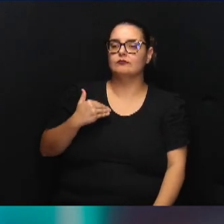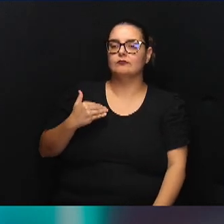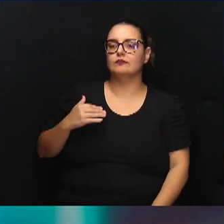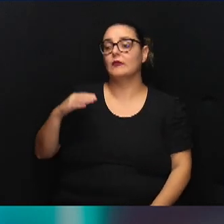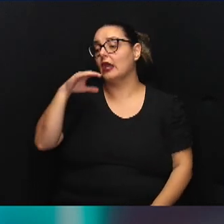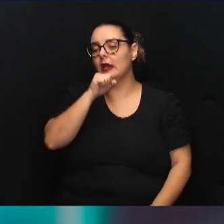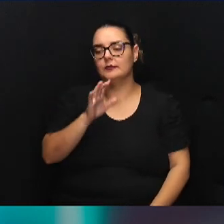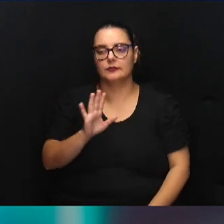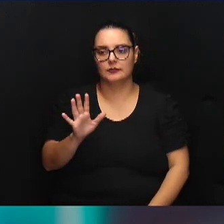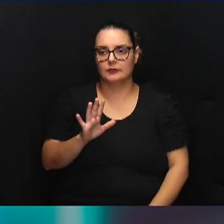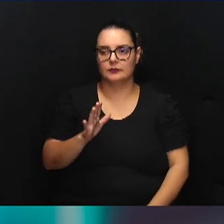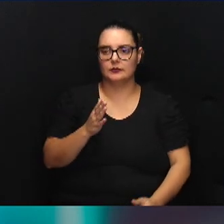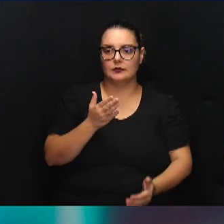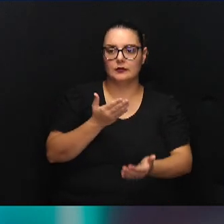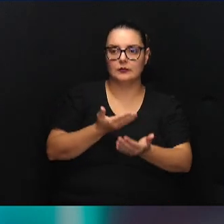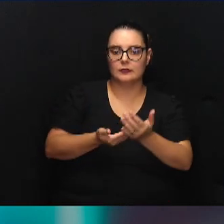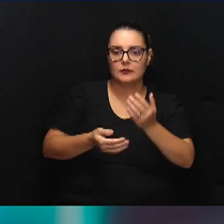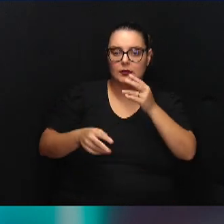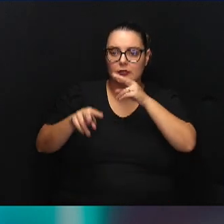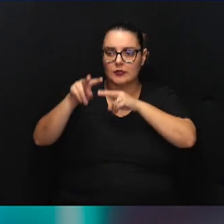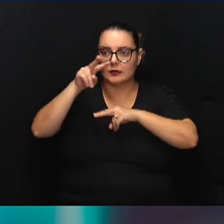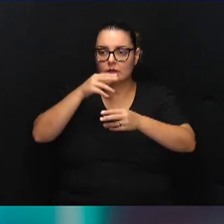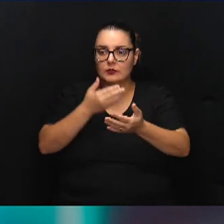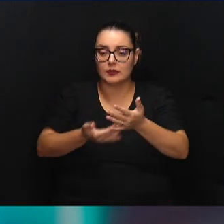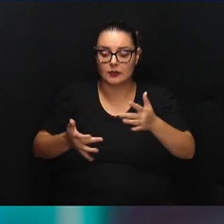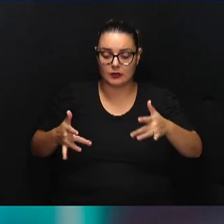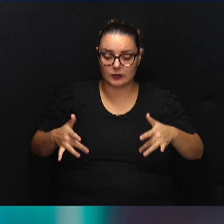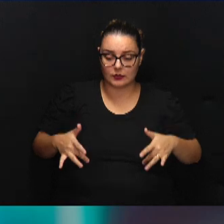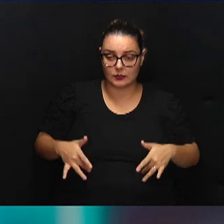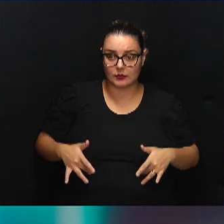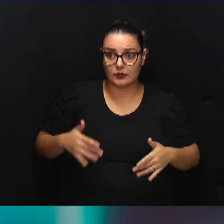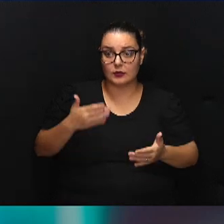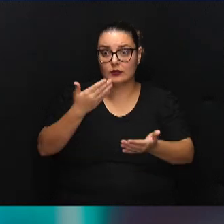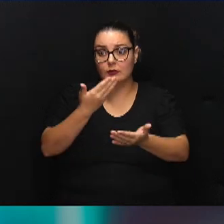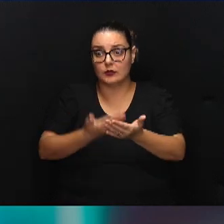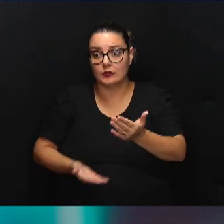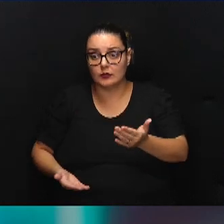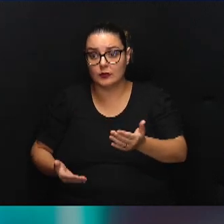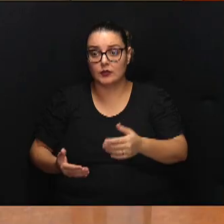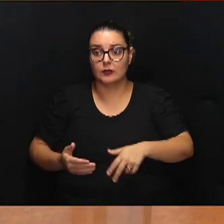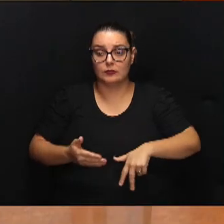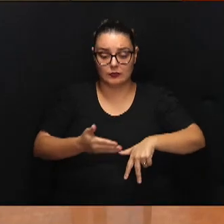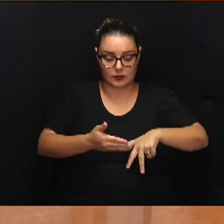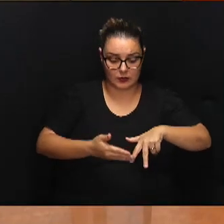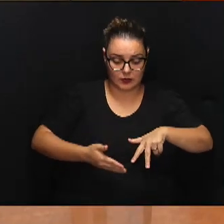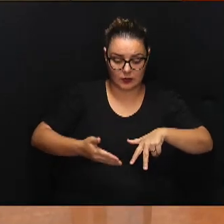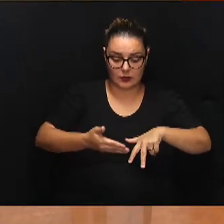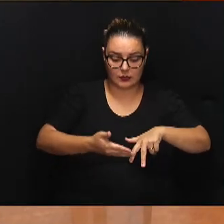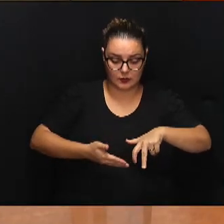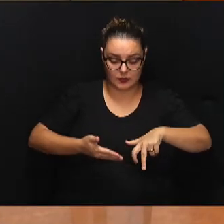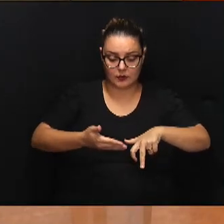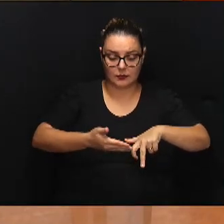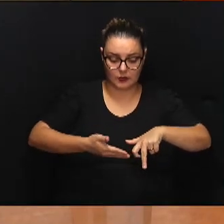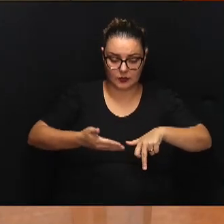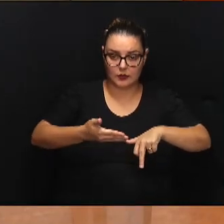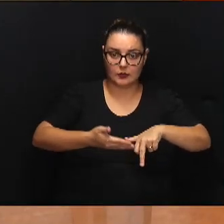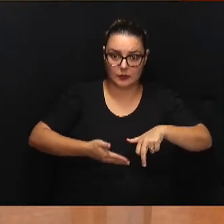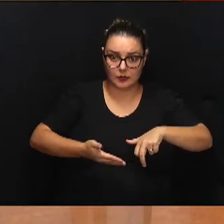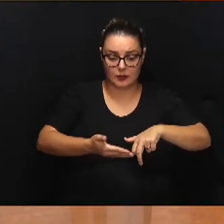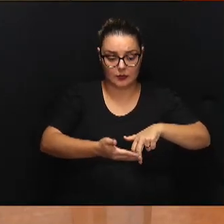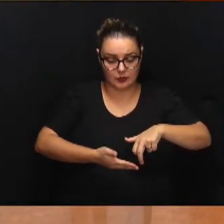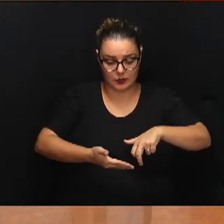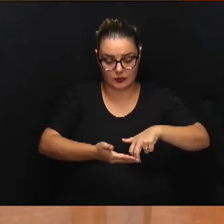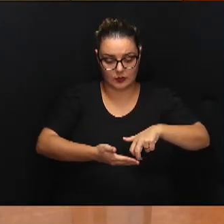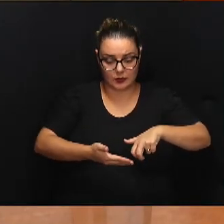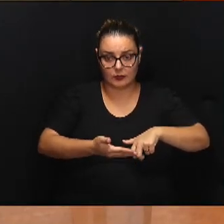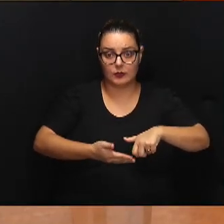lentamente, perdendo a visão, perdendo os rins, perdendo os membros através das amputações, sofrendo